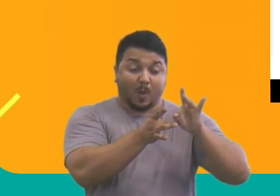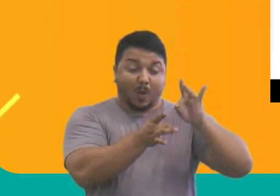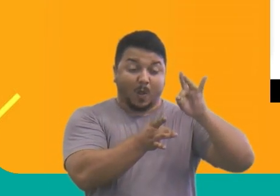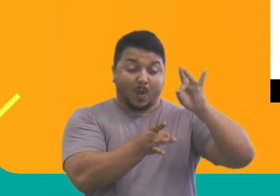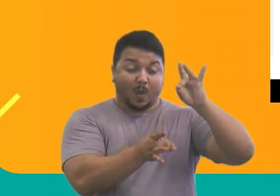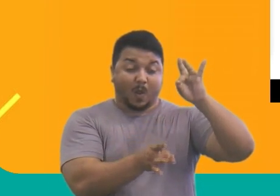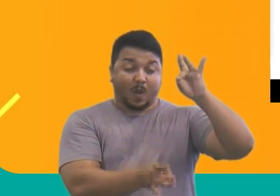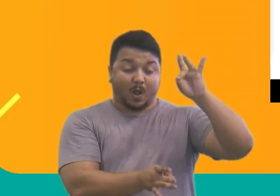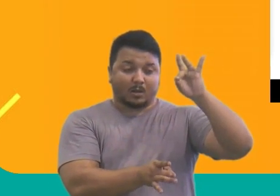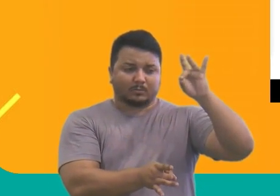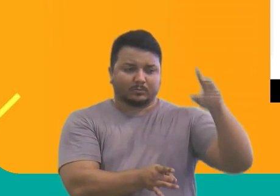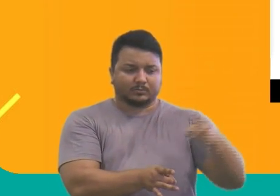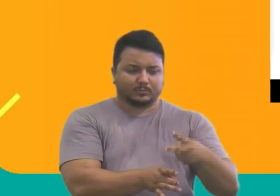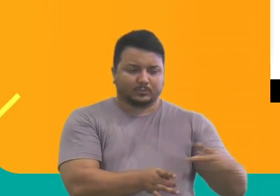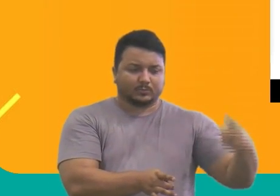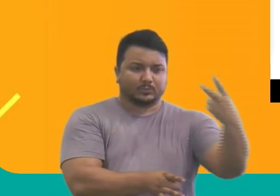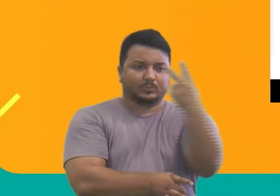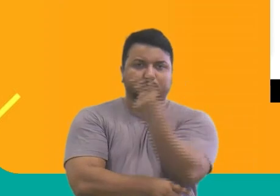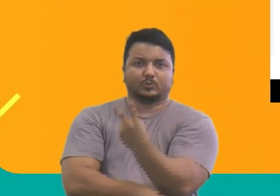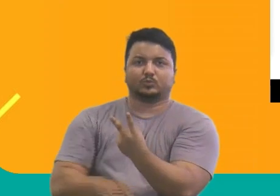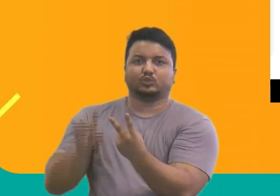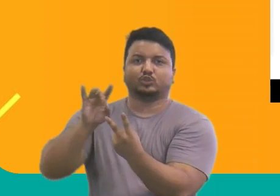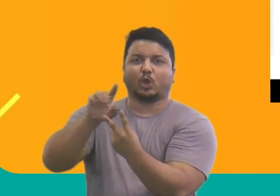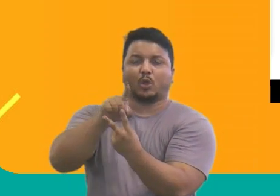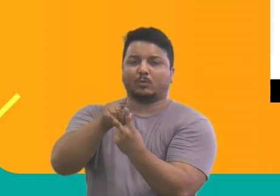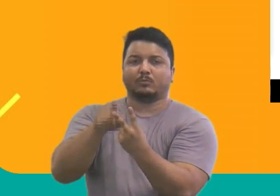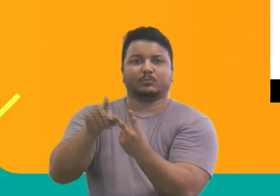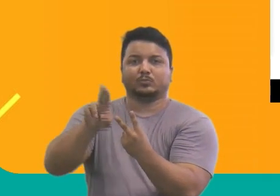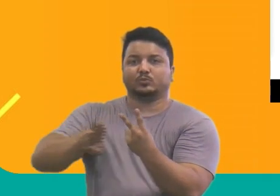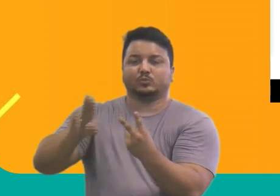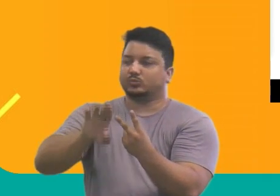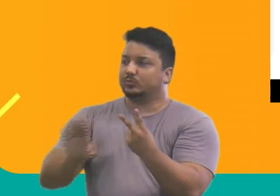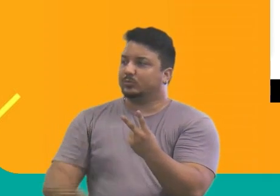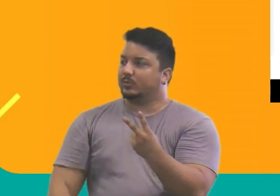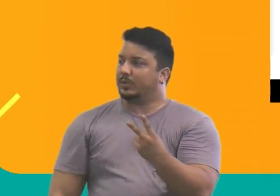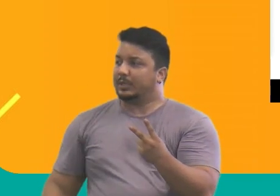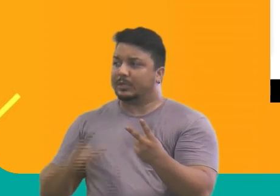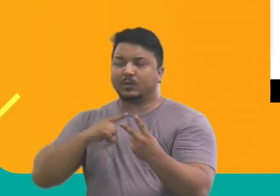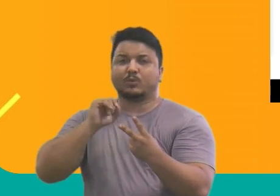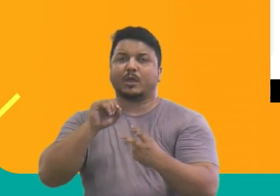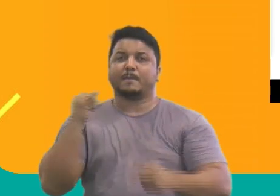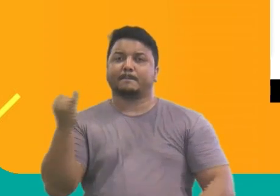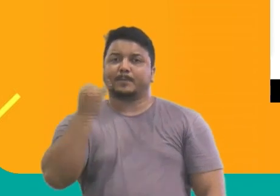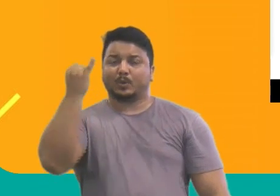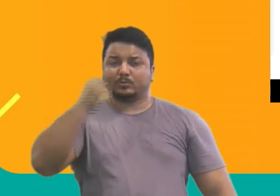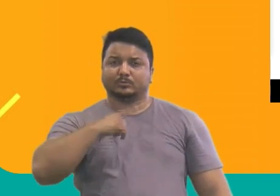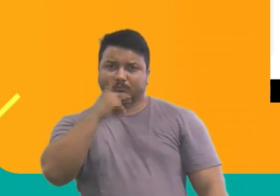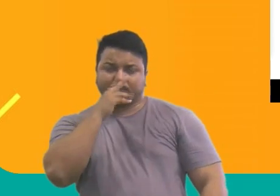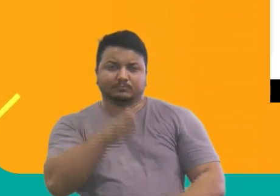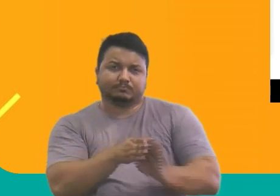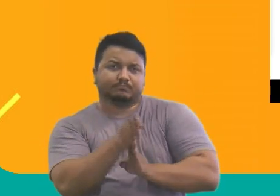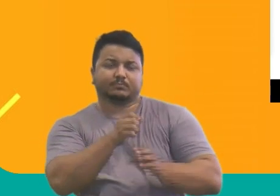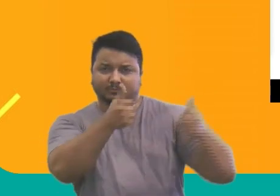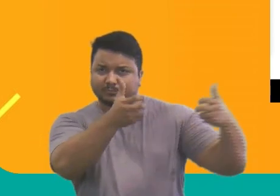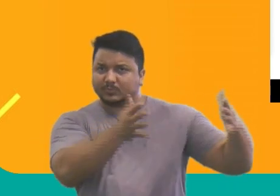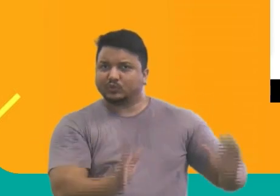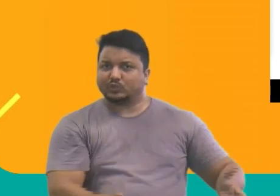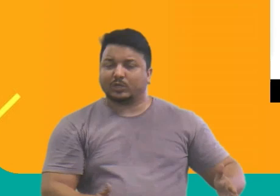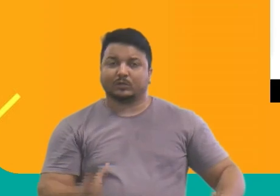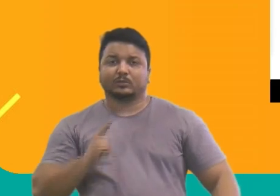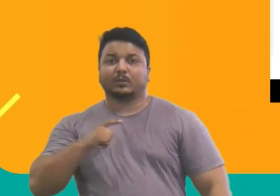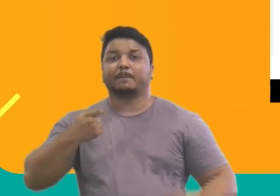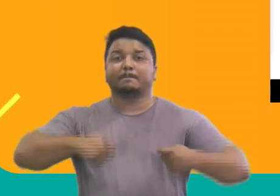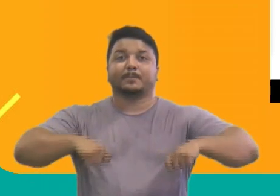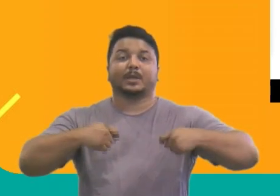usar duas substâncias. Como a pergunta realizada, e aí é o ponto importante, que inclusive a Carol citou aqui no início,